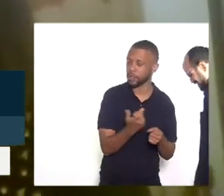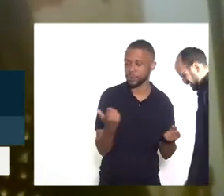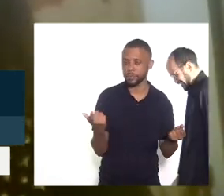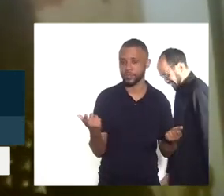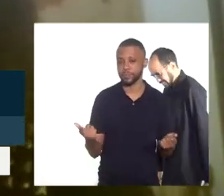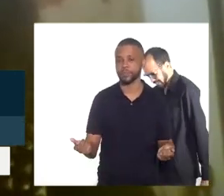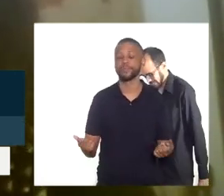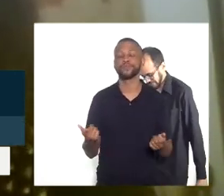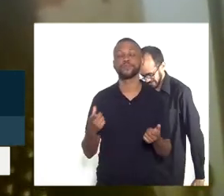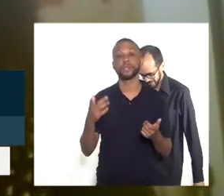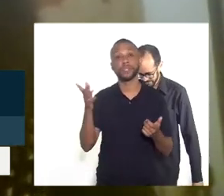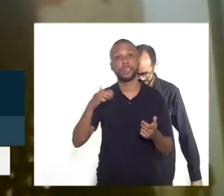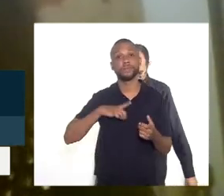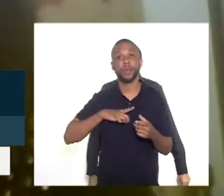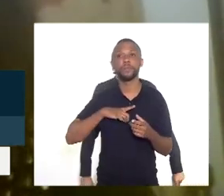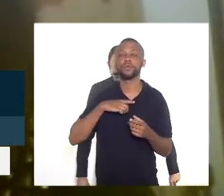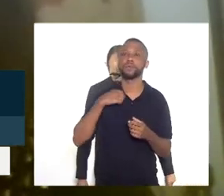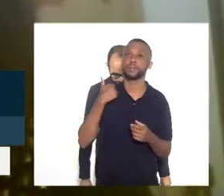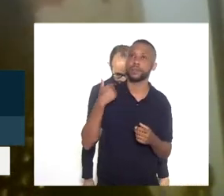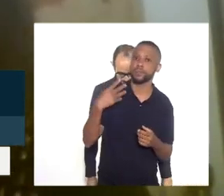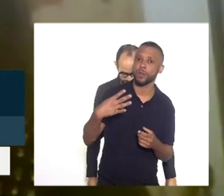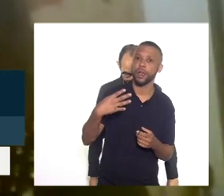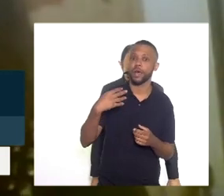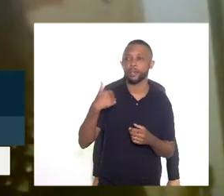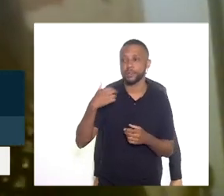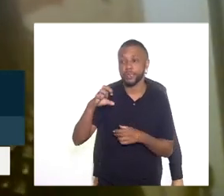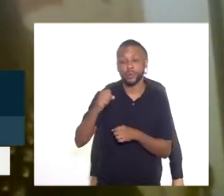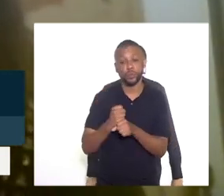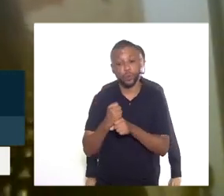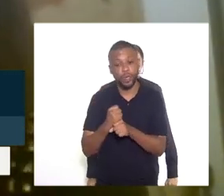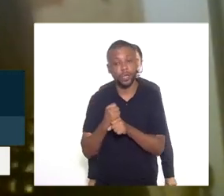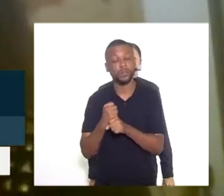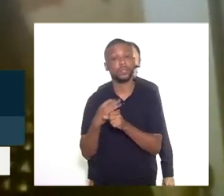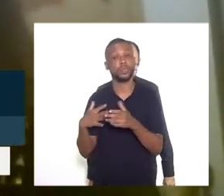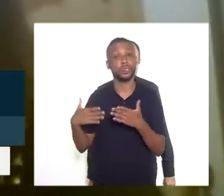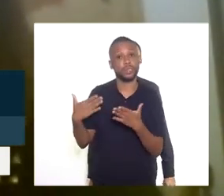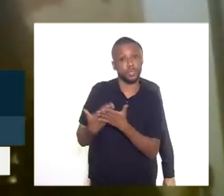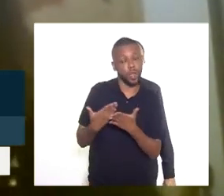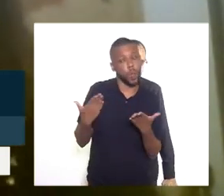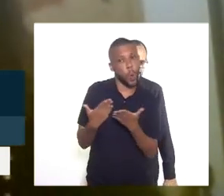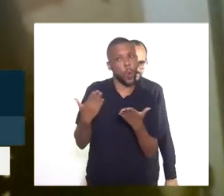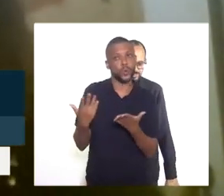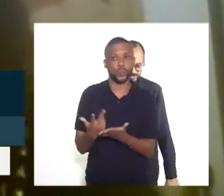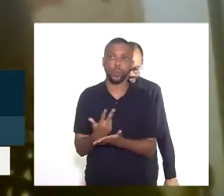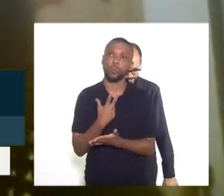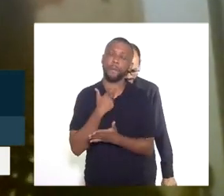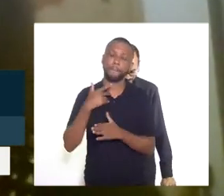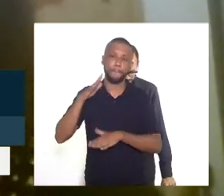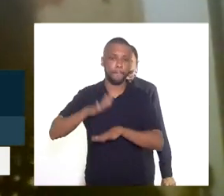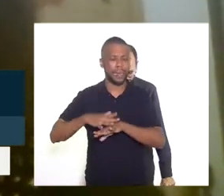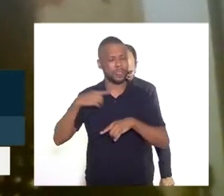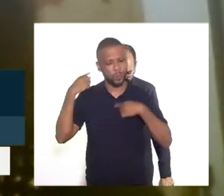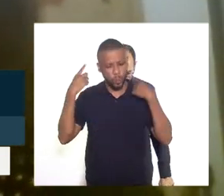já chegamos aí ao 14º, ao 15º ano. Ainda mais do que isso, né? Mais louco do que isso, é